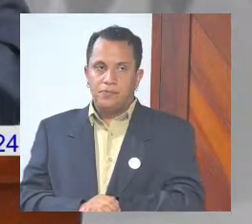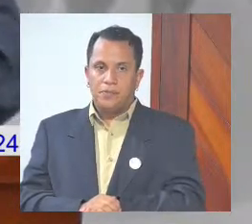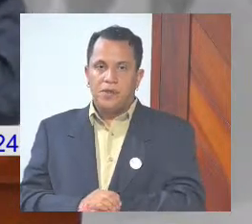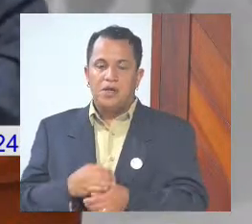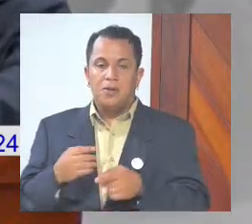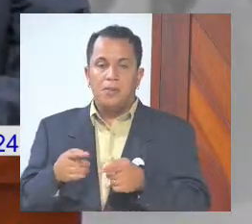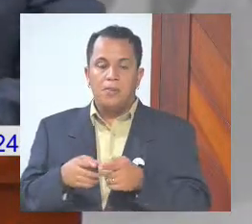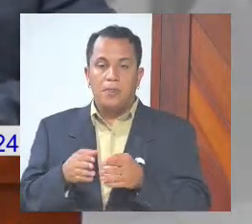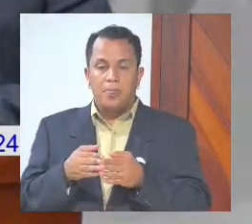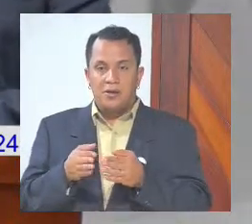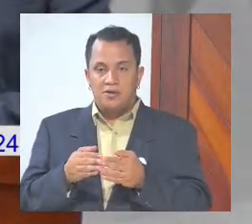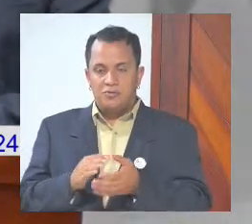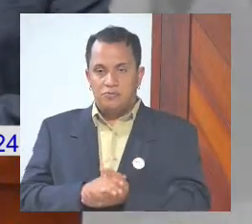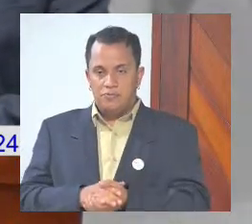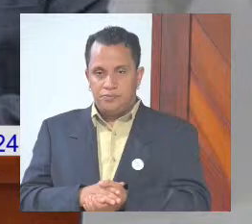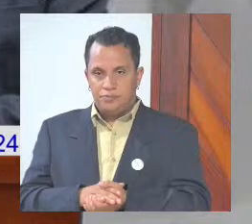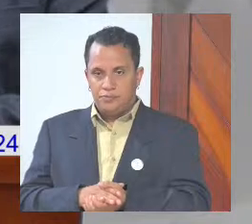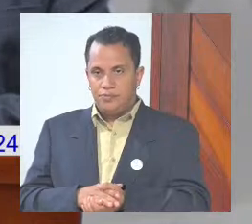Excelência, eu